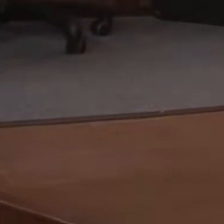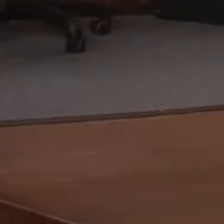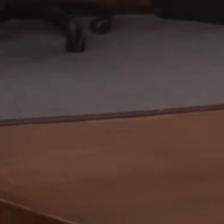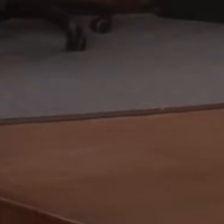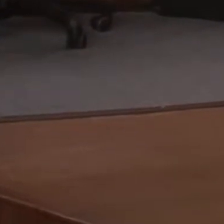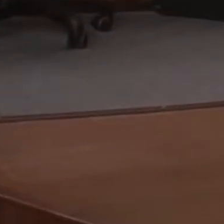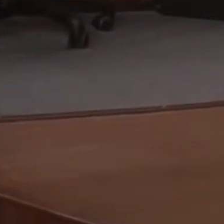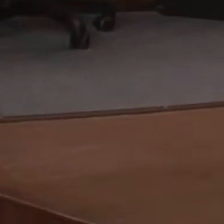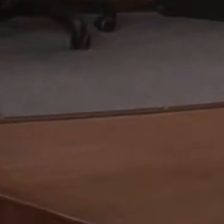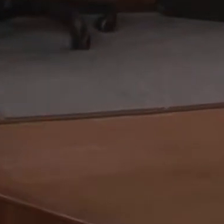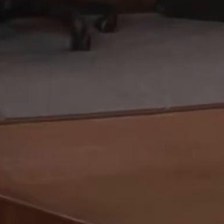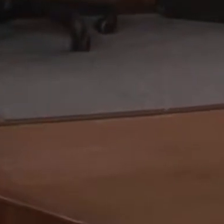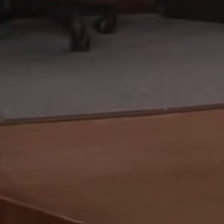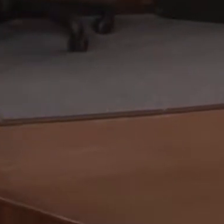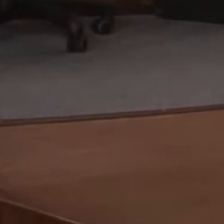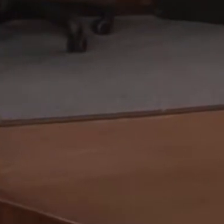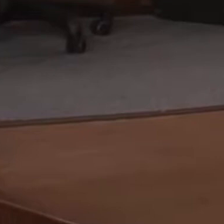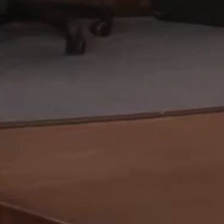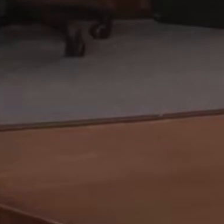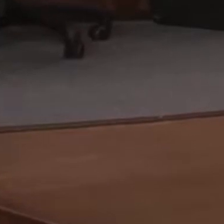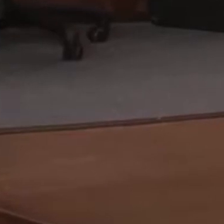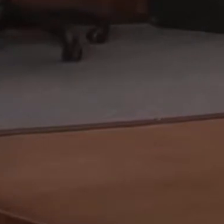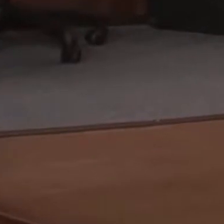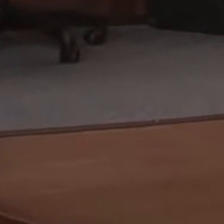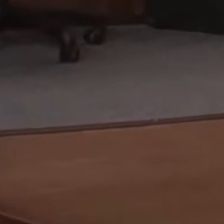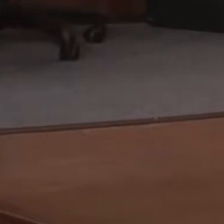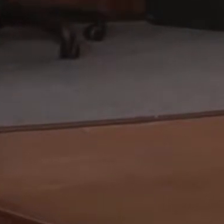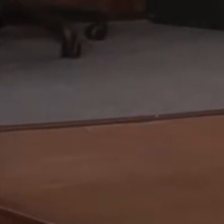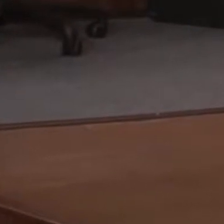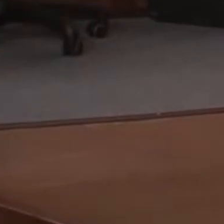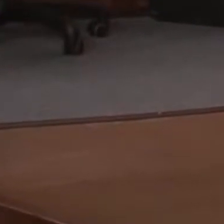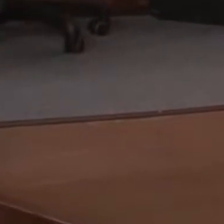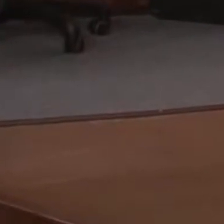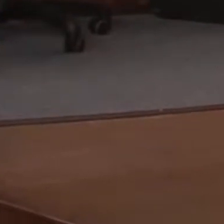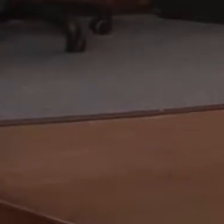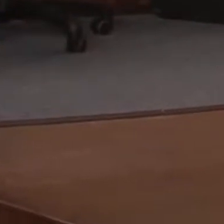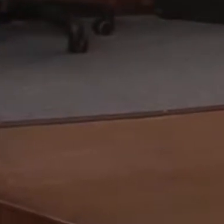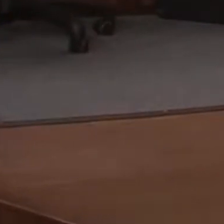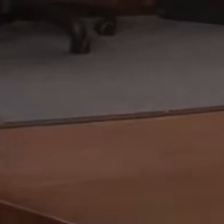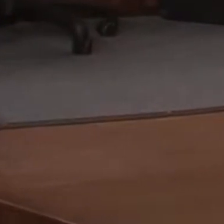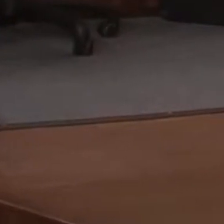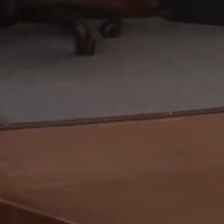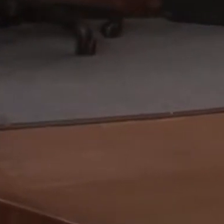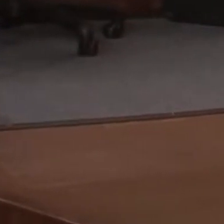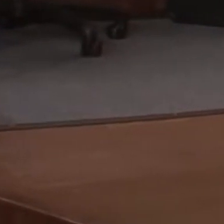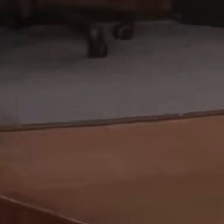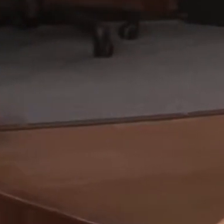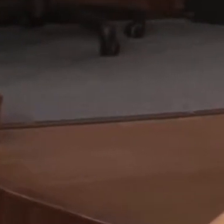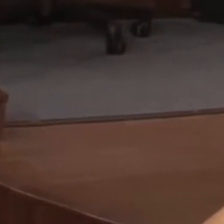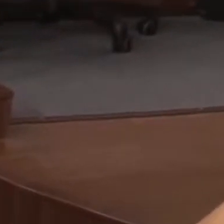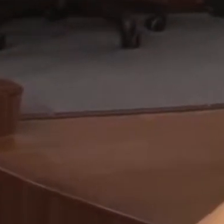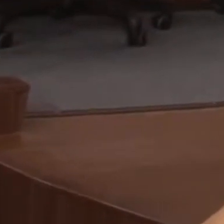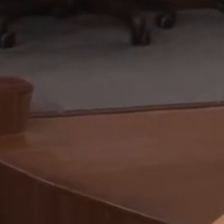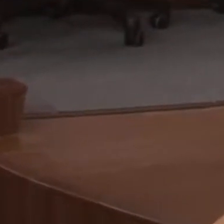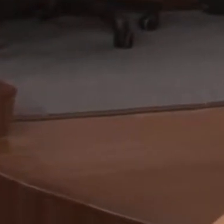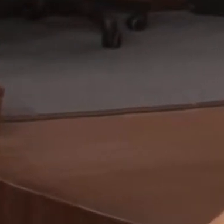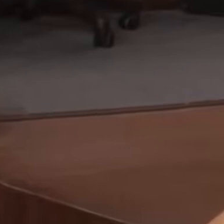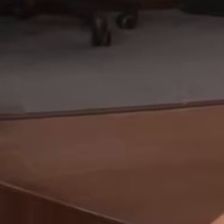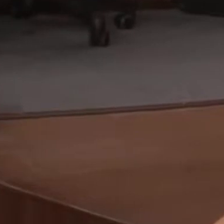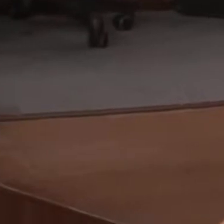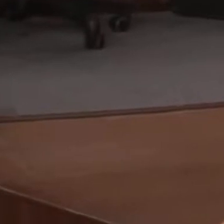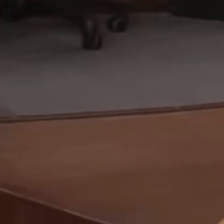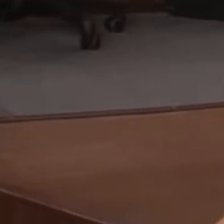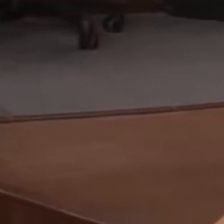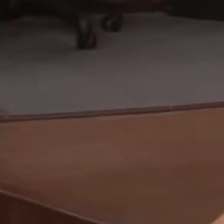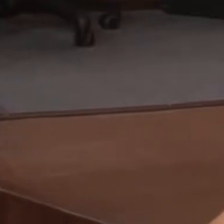artigo 600 de maneira solta. Hoje a gente tem um livro estruturado que trata das novas tecnologias, da eficiência energética, da eficiência hídrica,